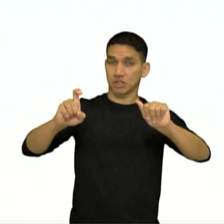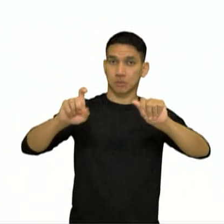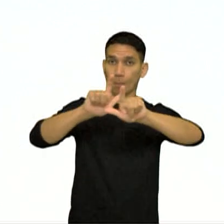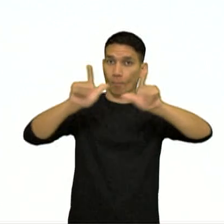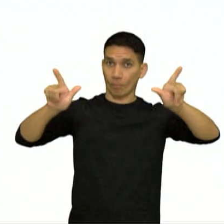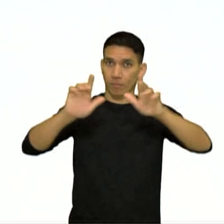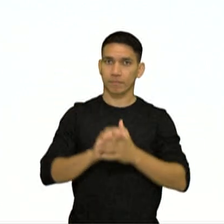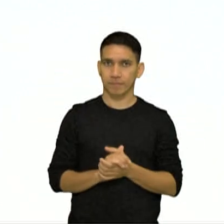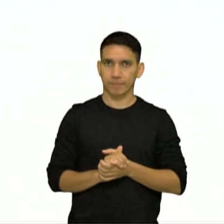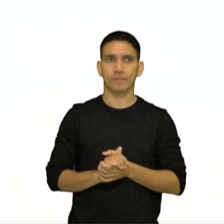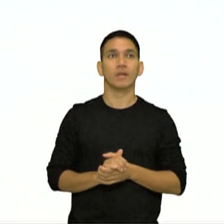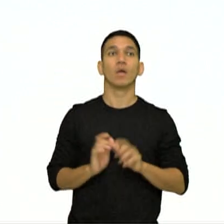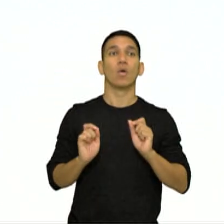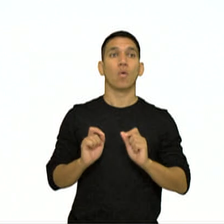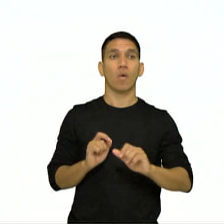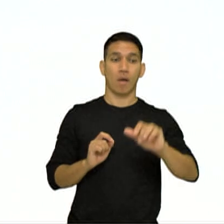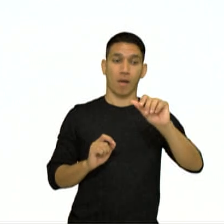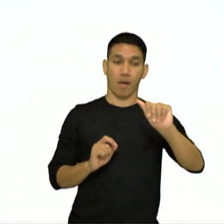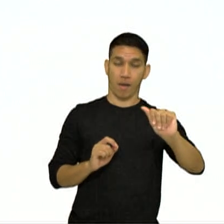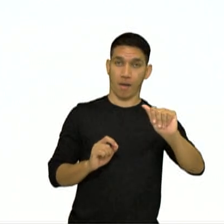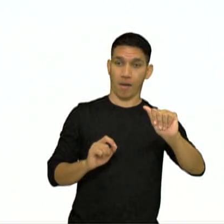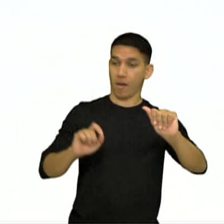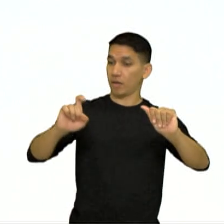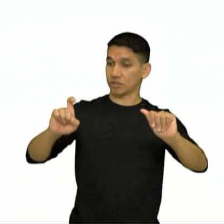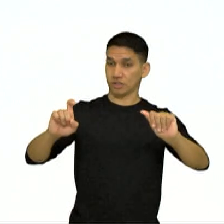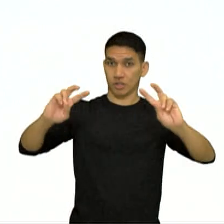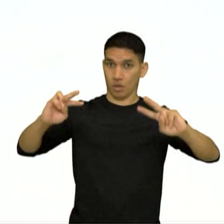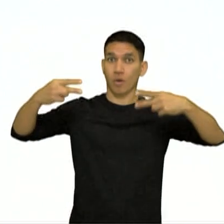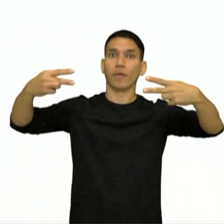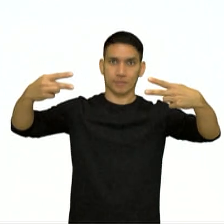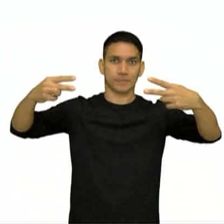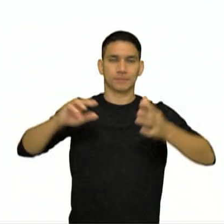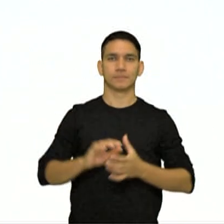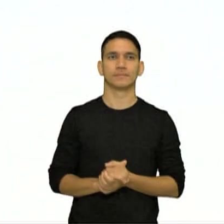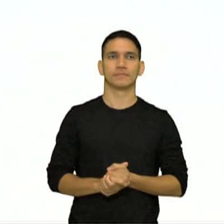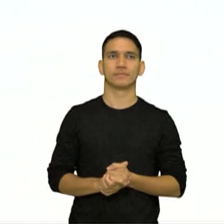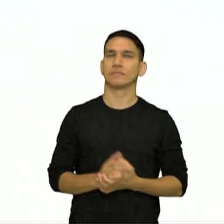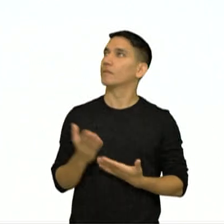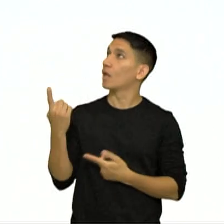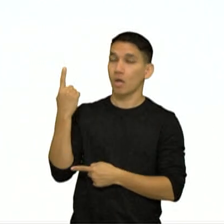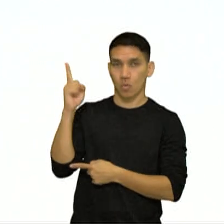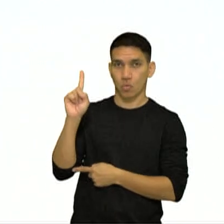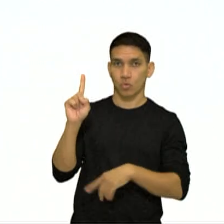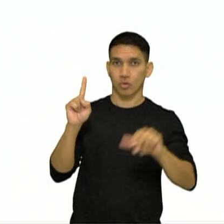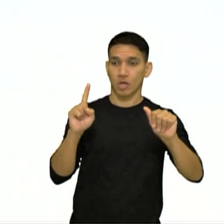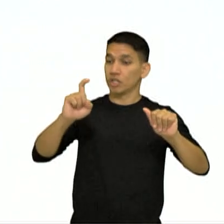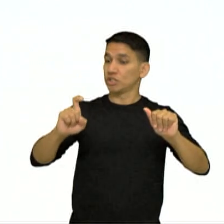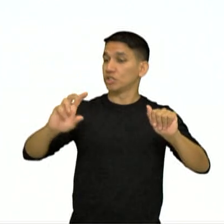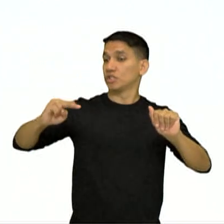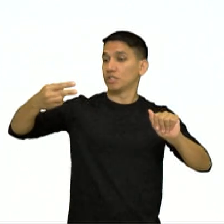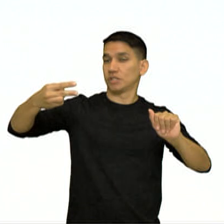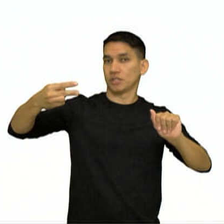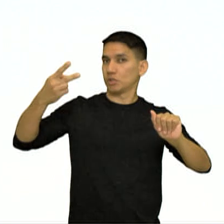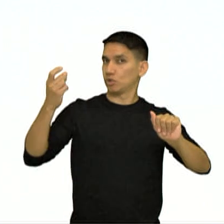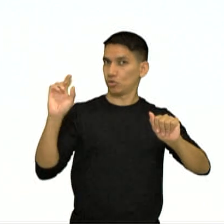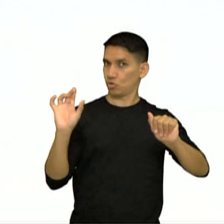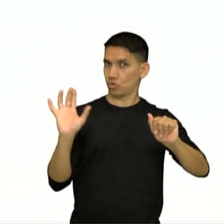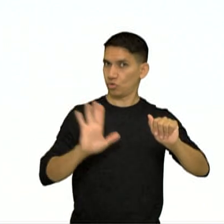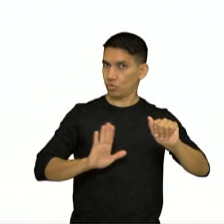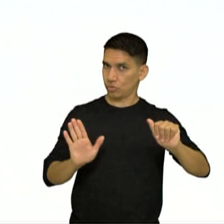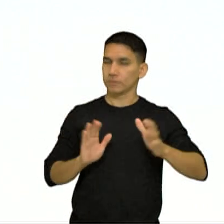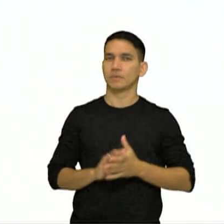Agora que você anotou o que eu pedi, nós vamos dar alguns exemplos dessa observação 2. Olha lá. Os 4